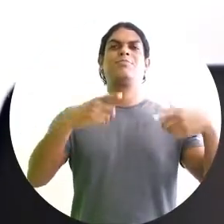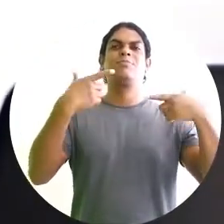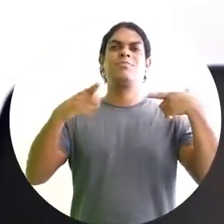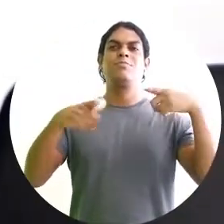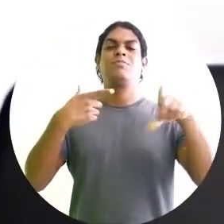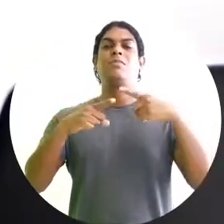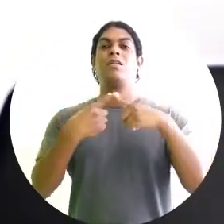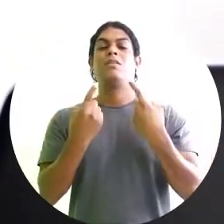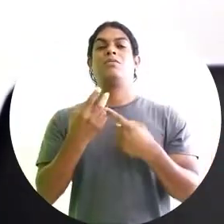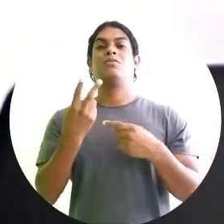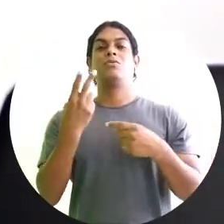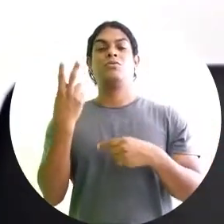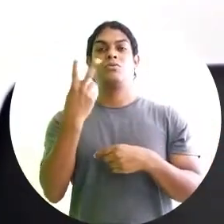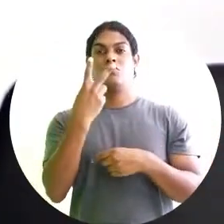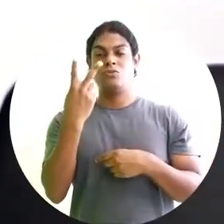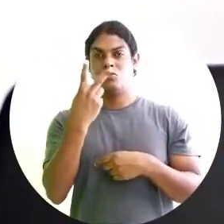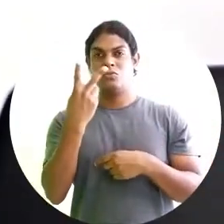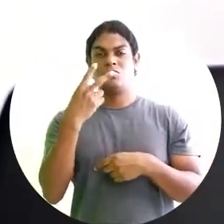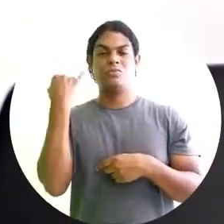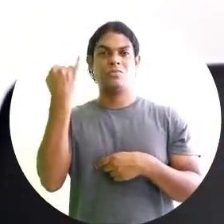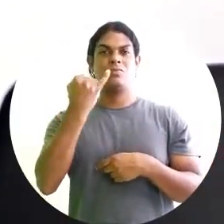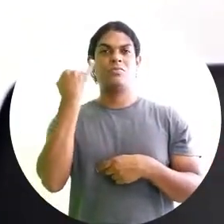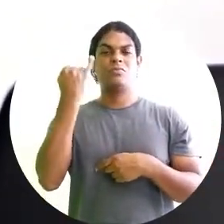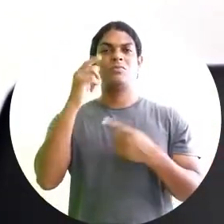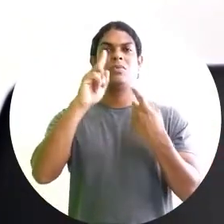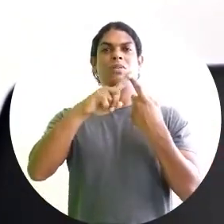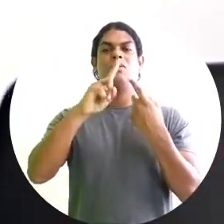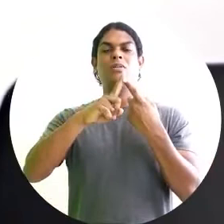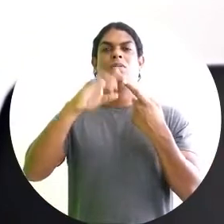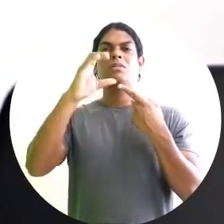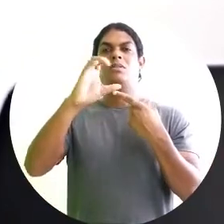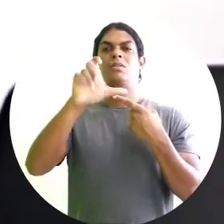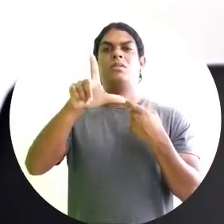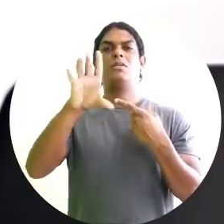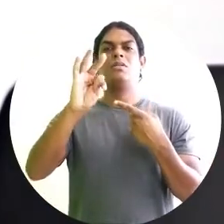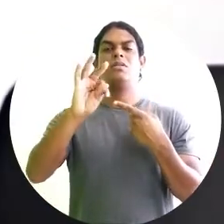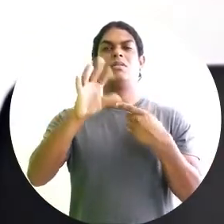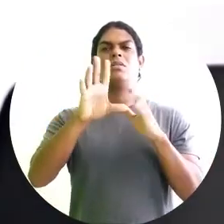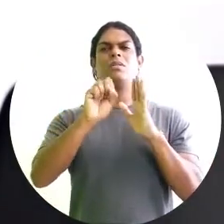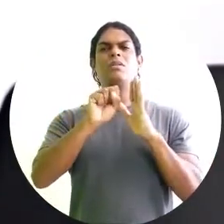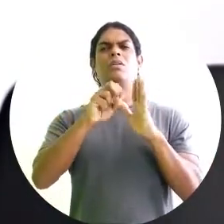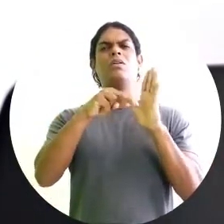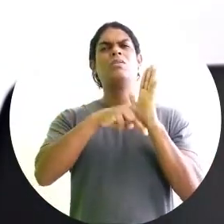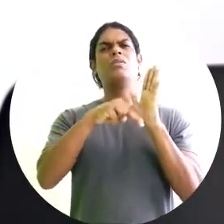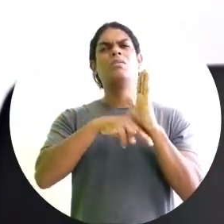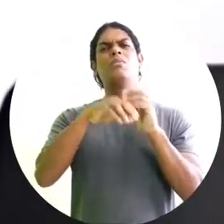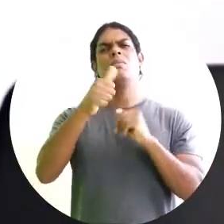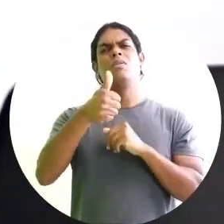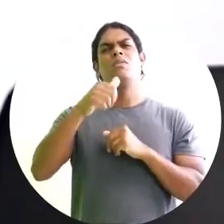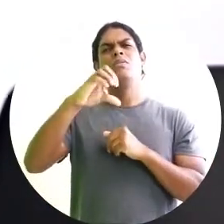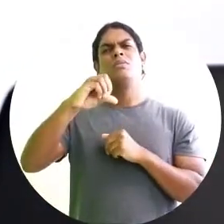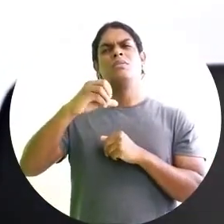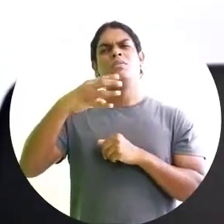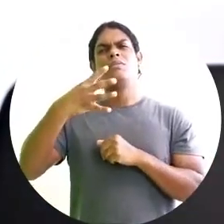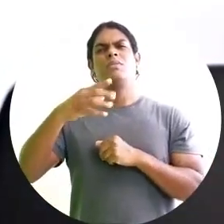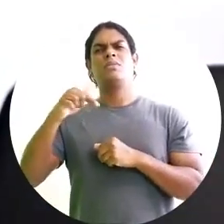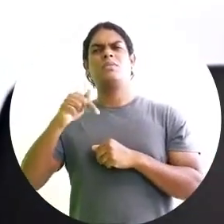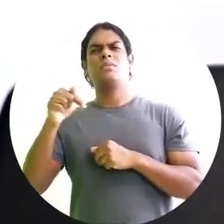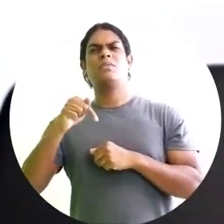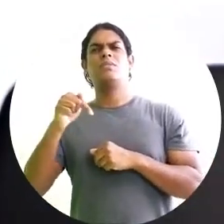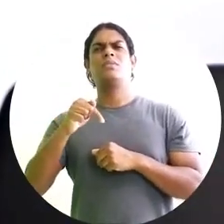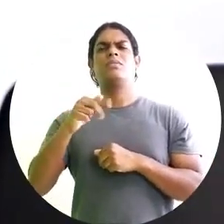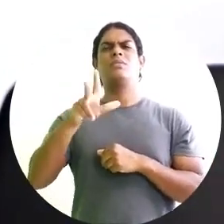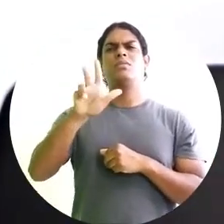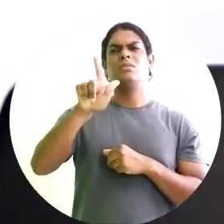de trabalho, mas porém essas são duas fundamentais. A CLT é uma norma trazida de 1945 do governo de